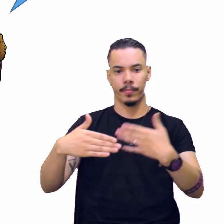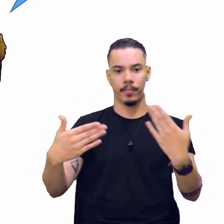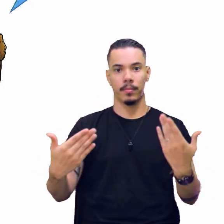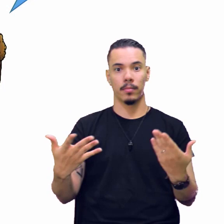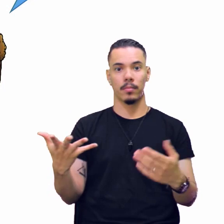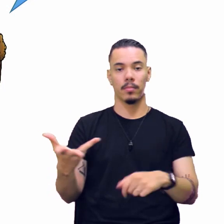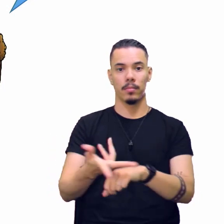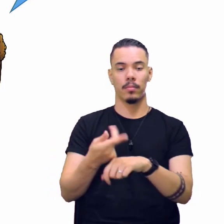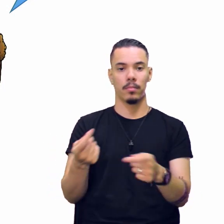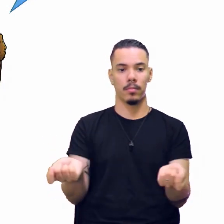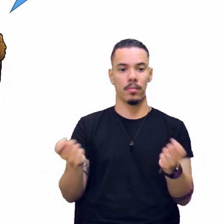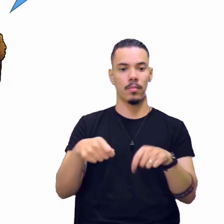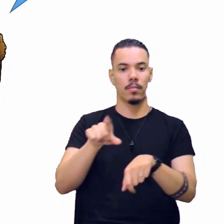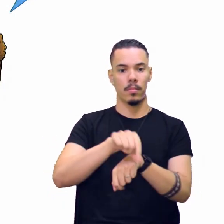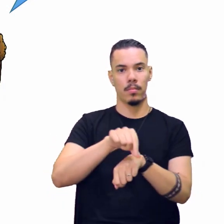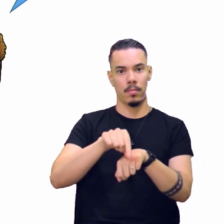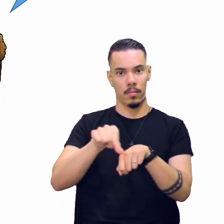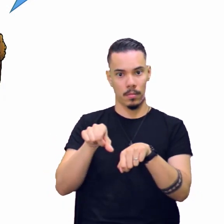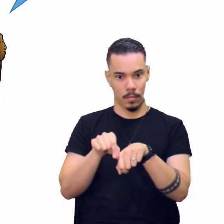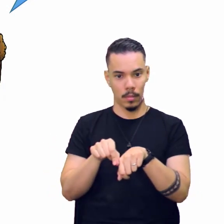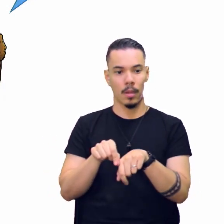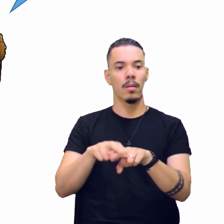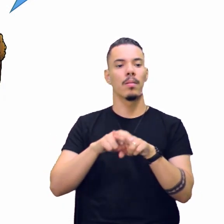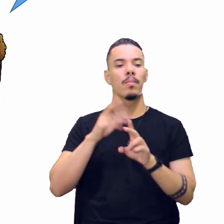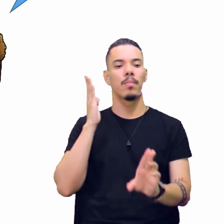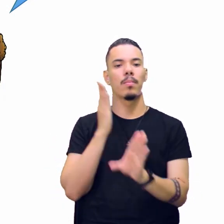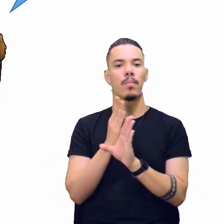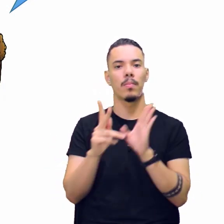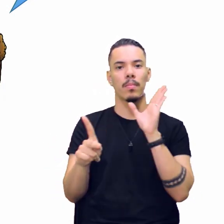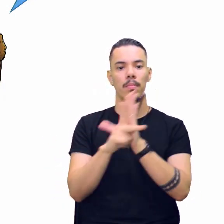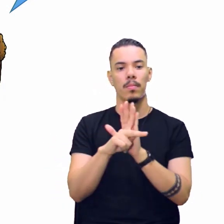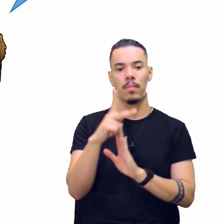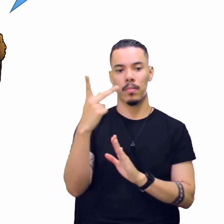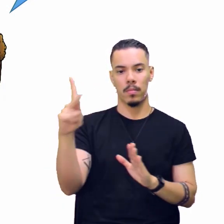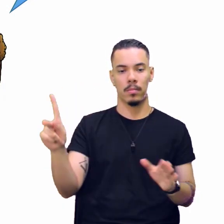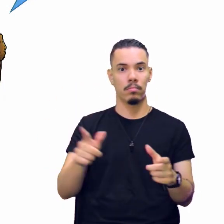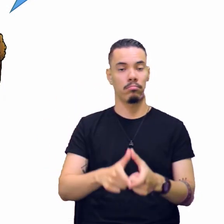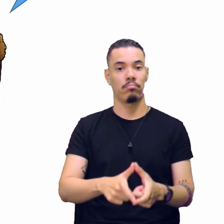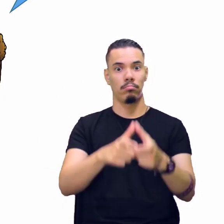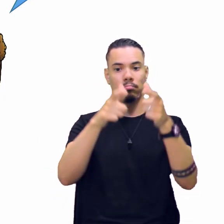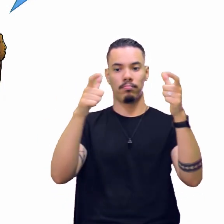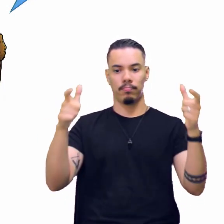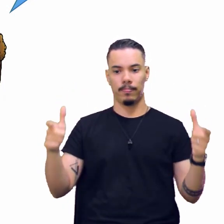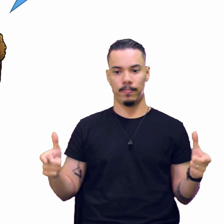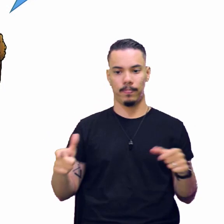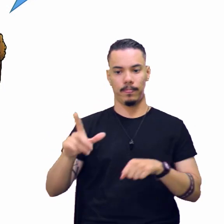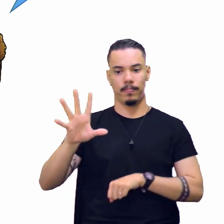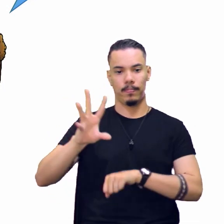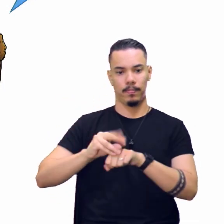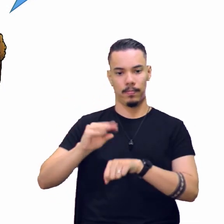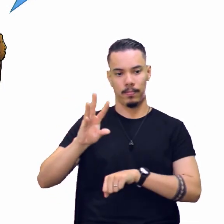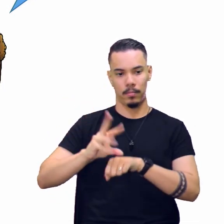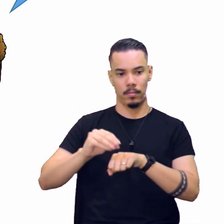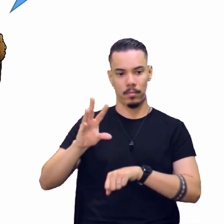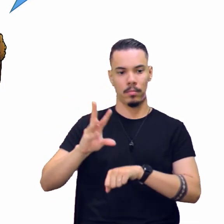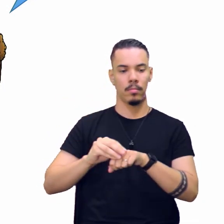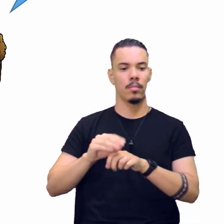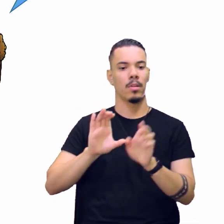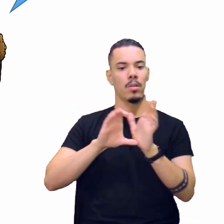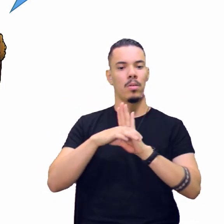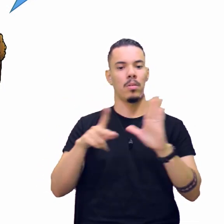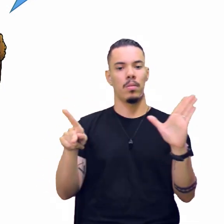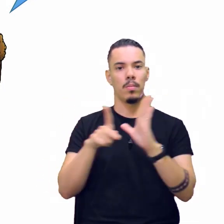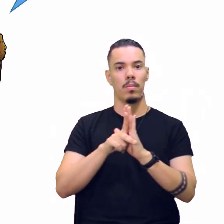de argumentação. Por meio dele, ampliam-se conhecimentos, concentra-se no foco